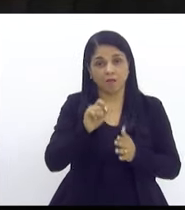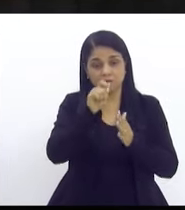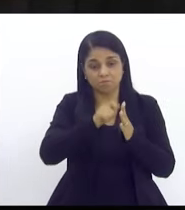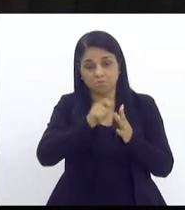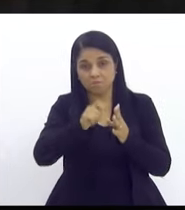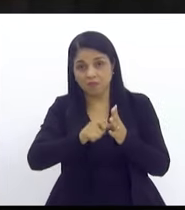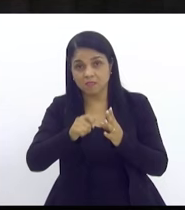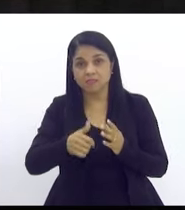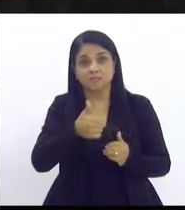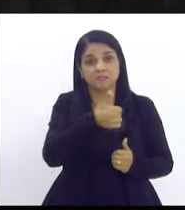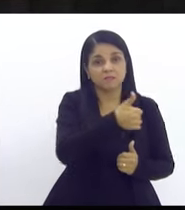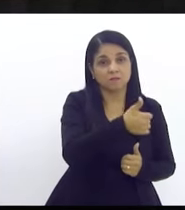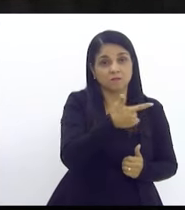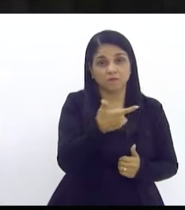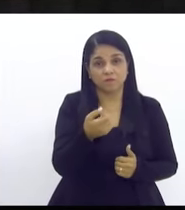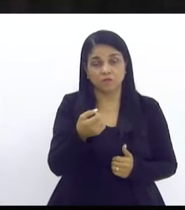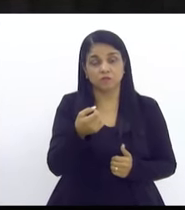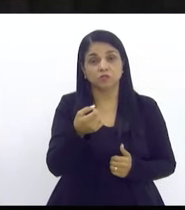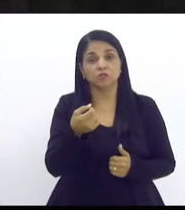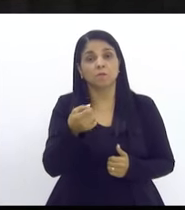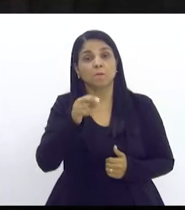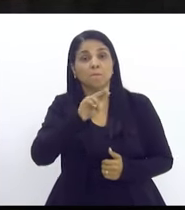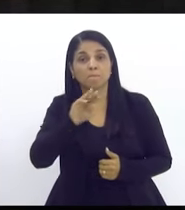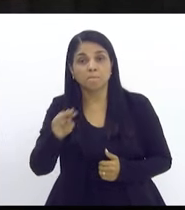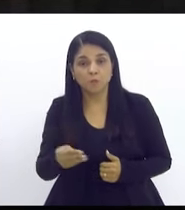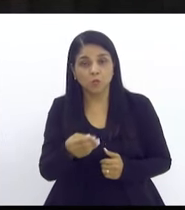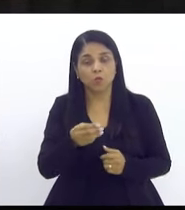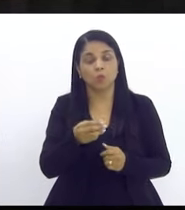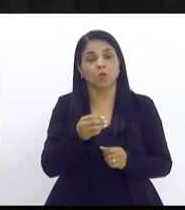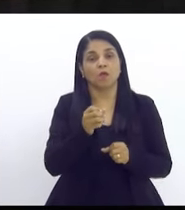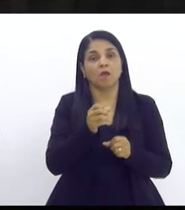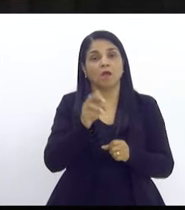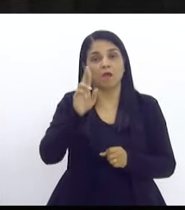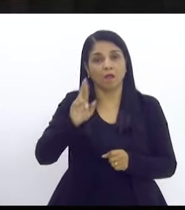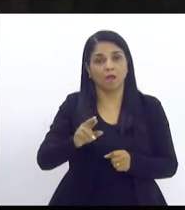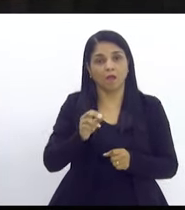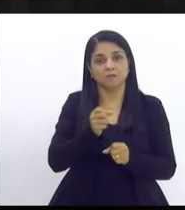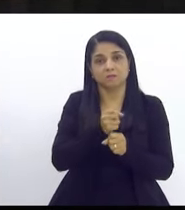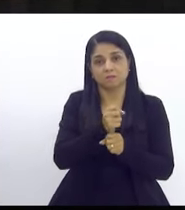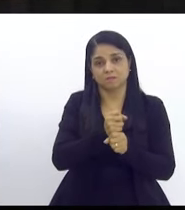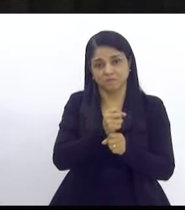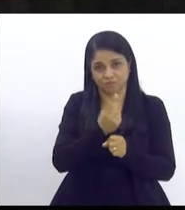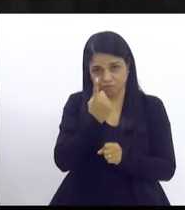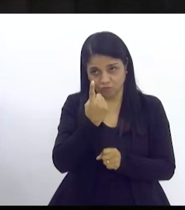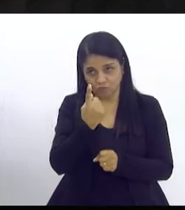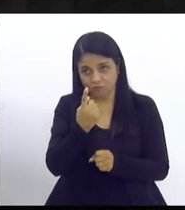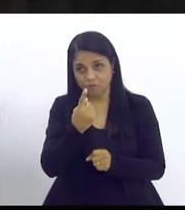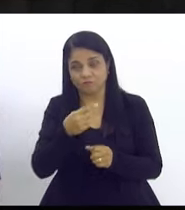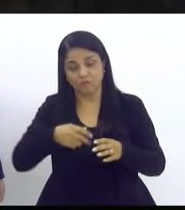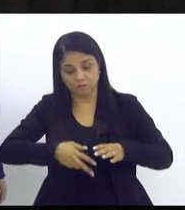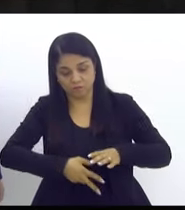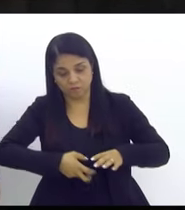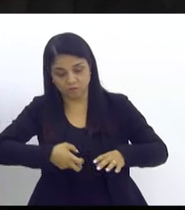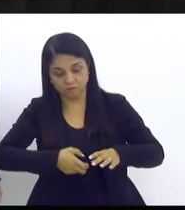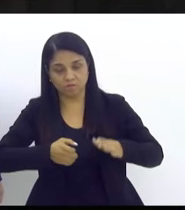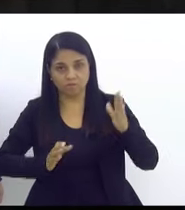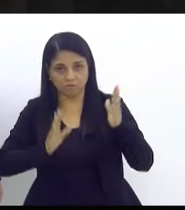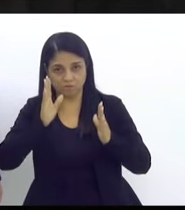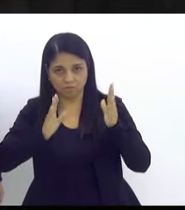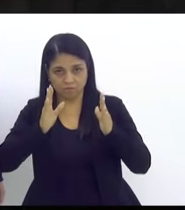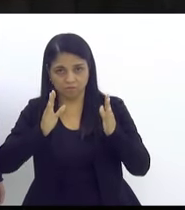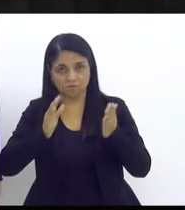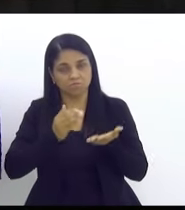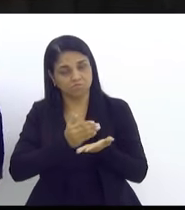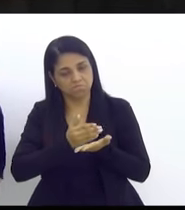reais por ano. Em que situação? Bloco na fase de exploração, enquanto não houver início